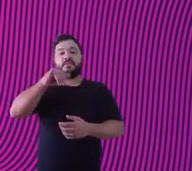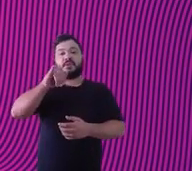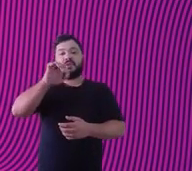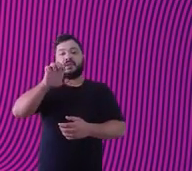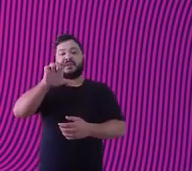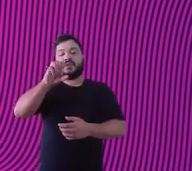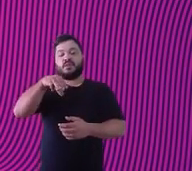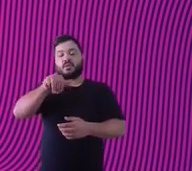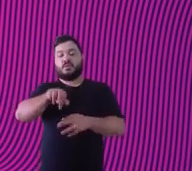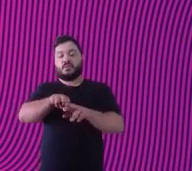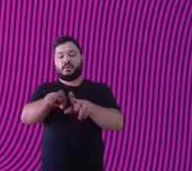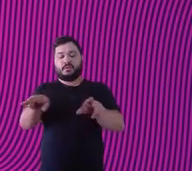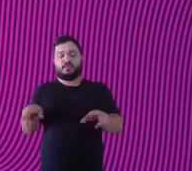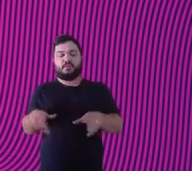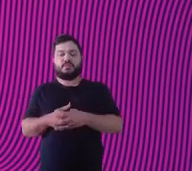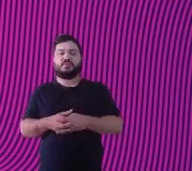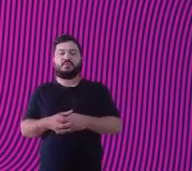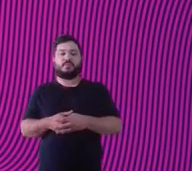musculoso